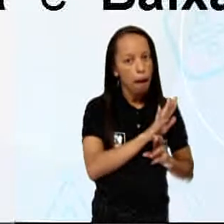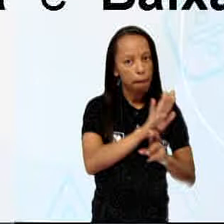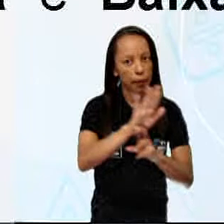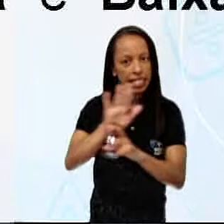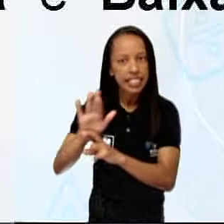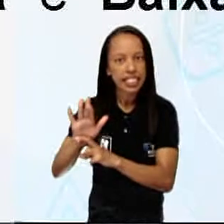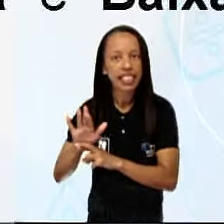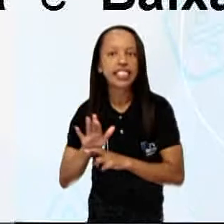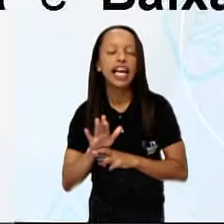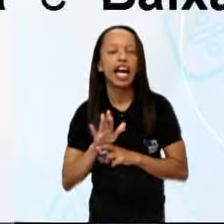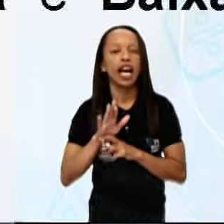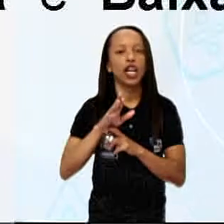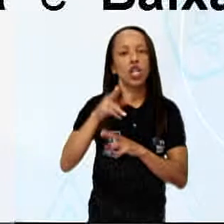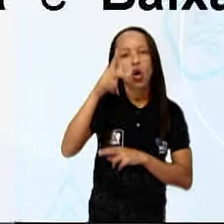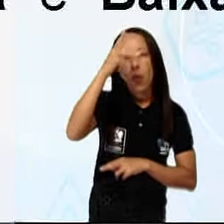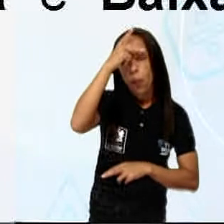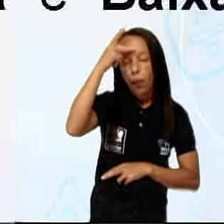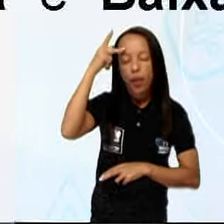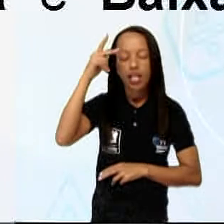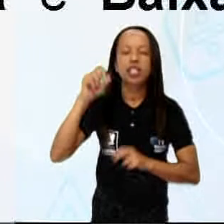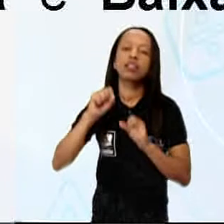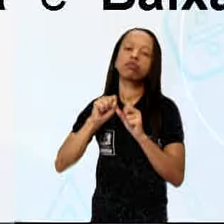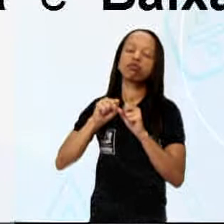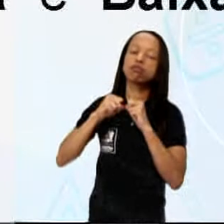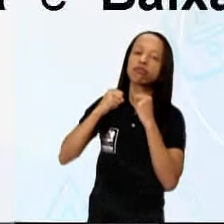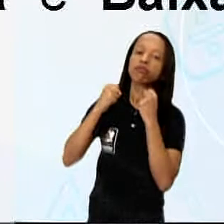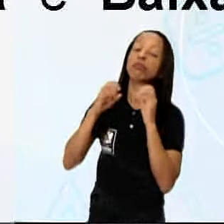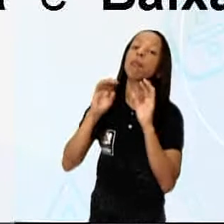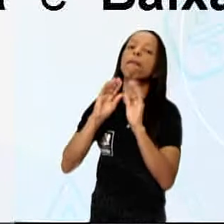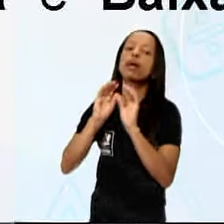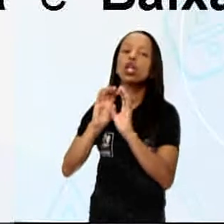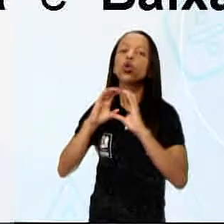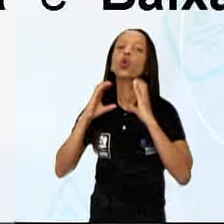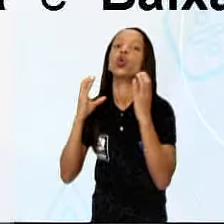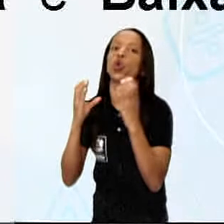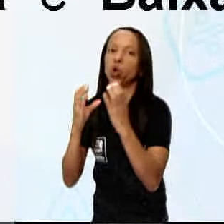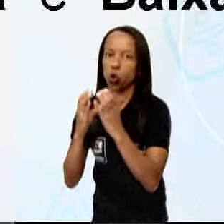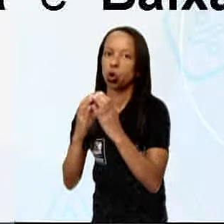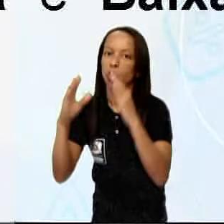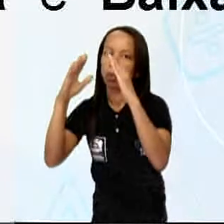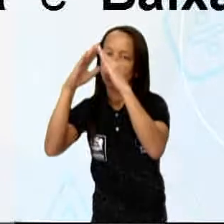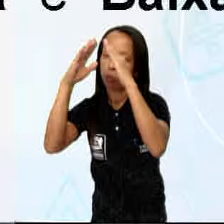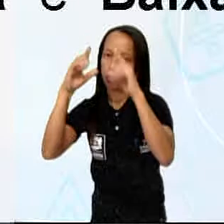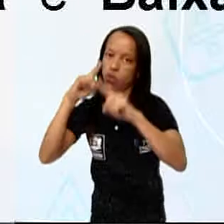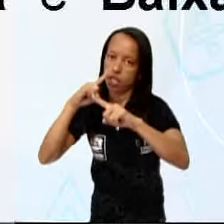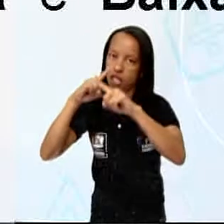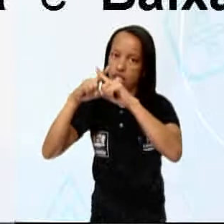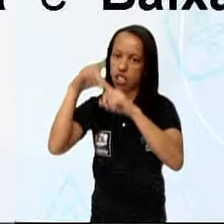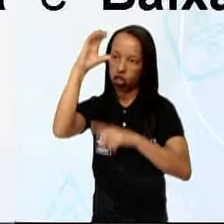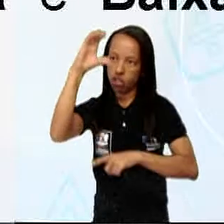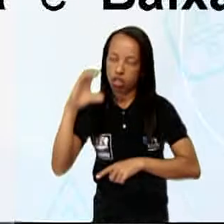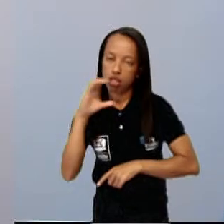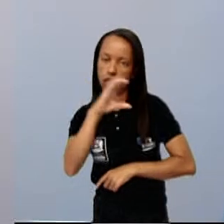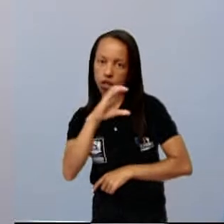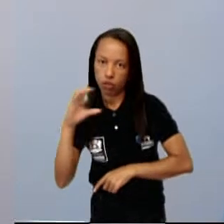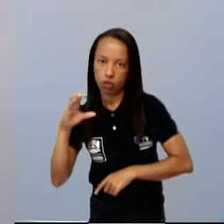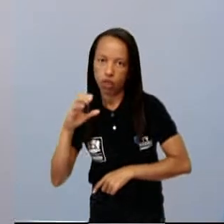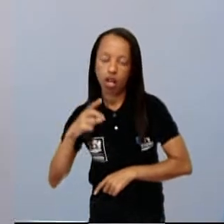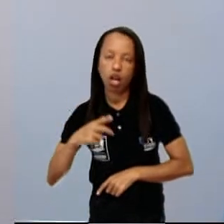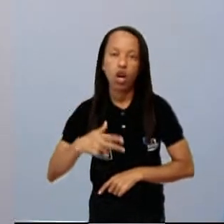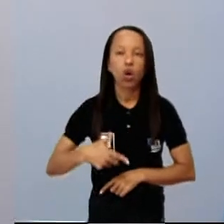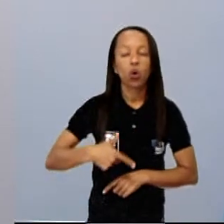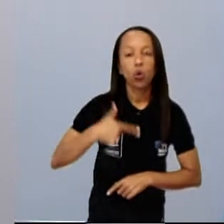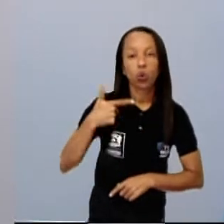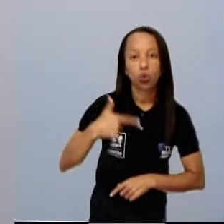Católica, pelos grupos da cúpula da Igreja Católica. Temos o segundo Estado, que era representado pela